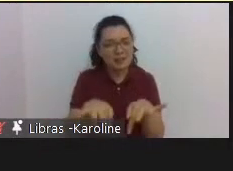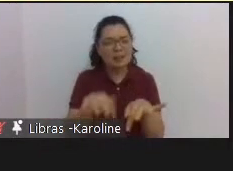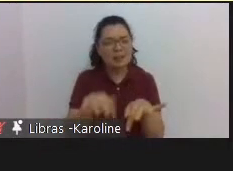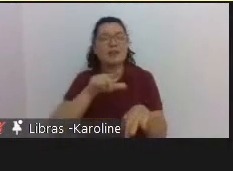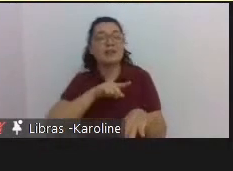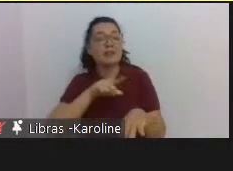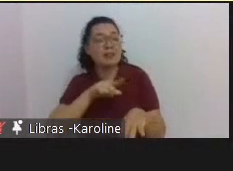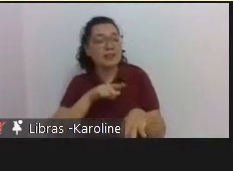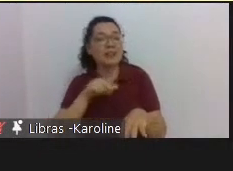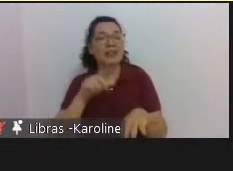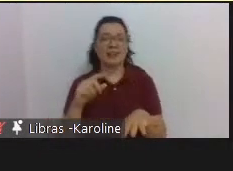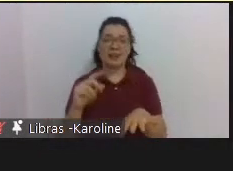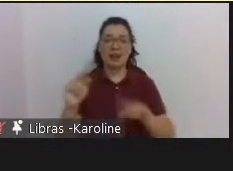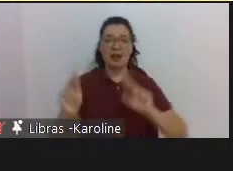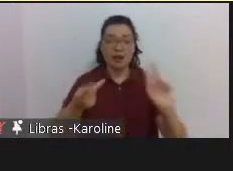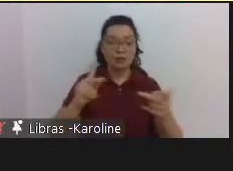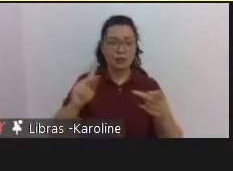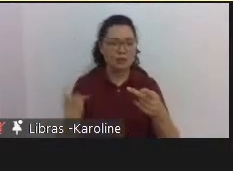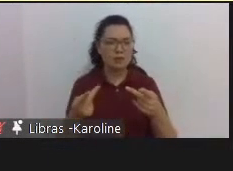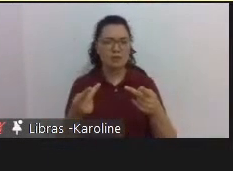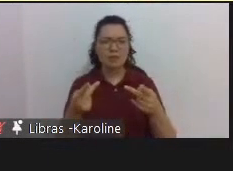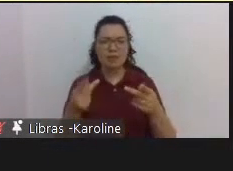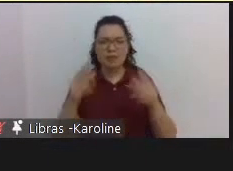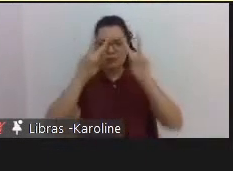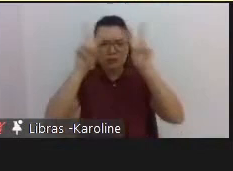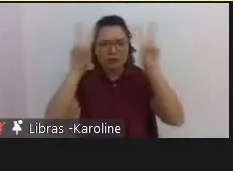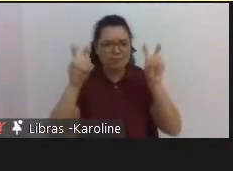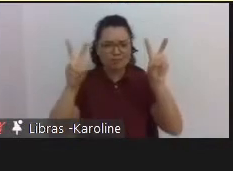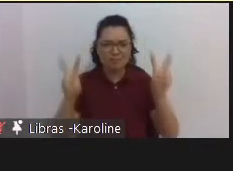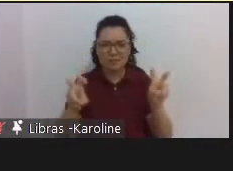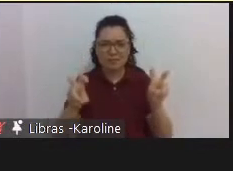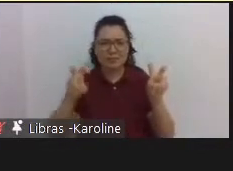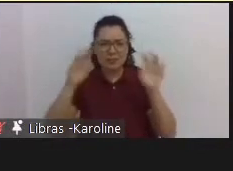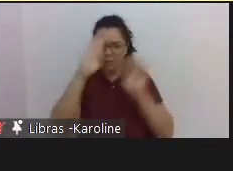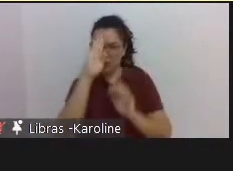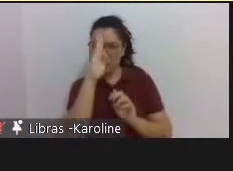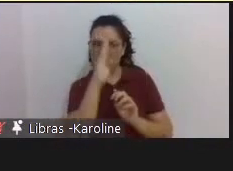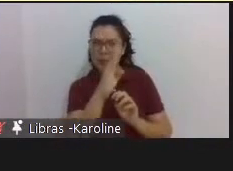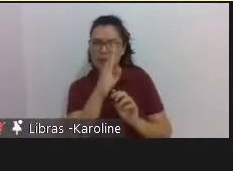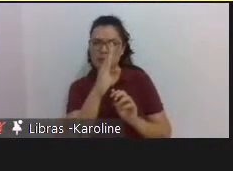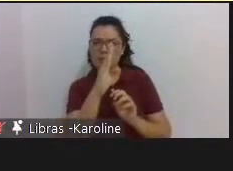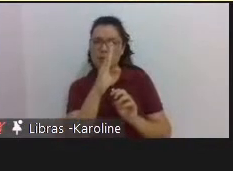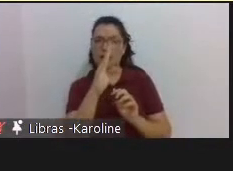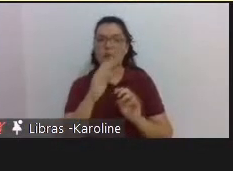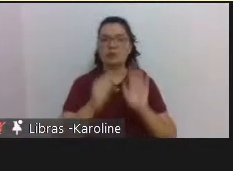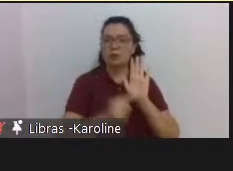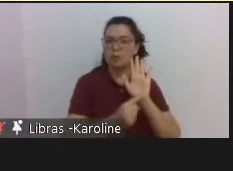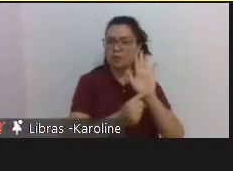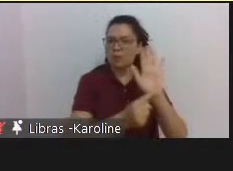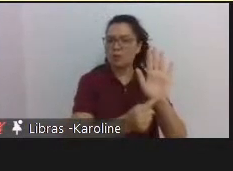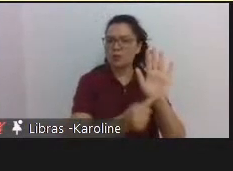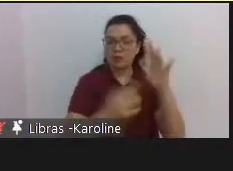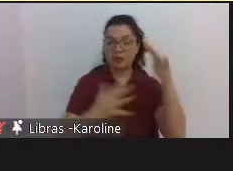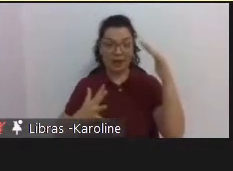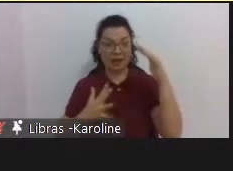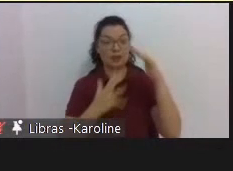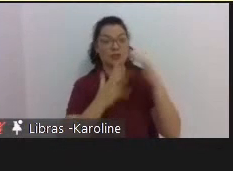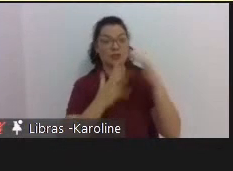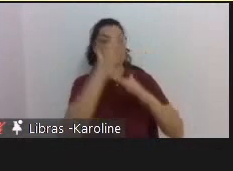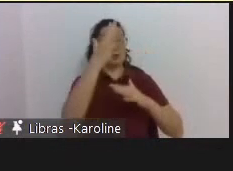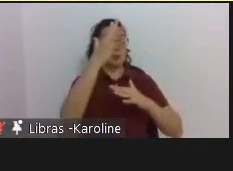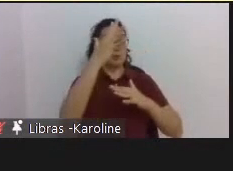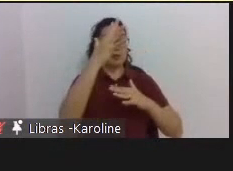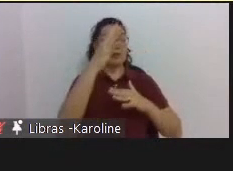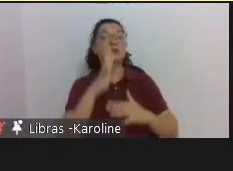e participantes, alguns coletivos pontuaram que a resistência, a superação e o reconhecimento pela sociedade